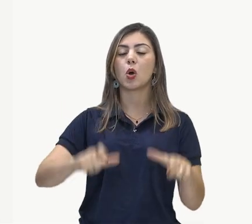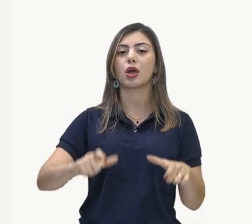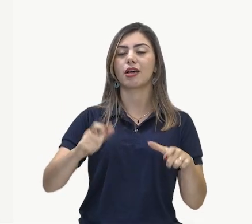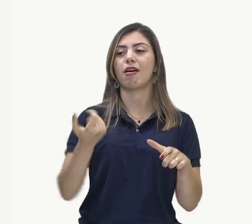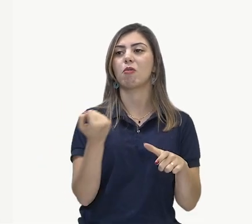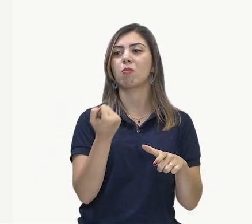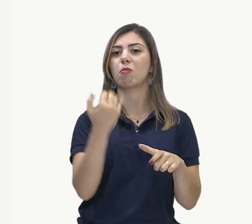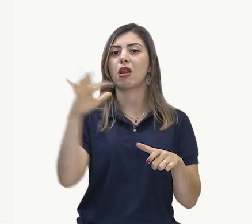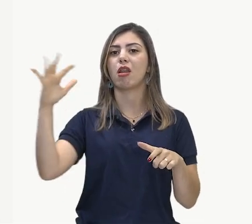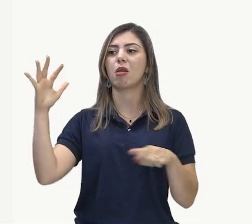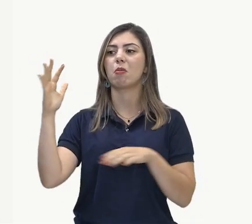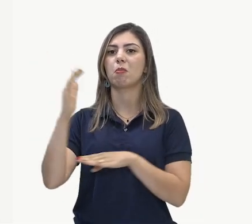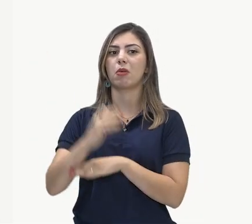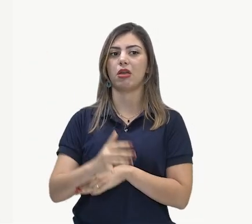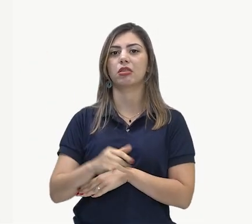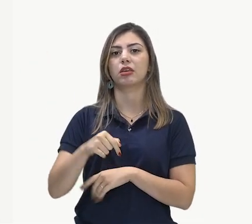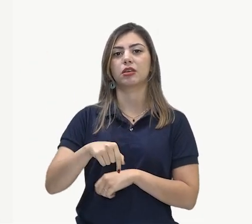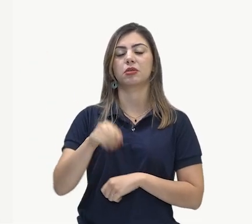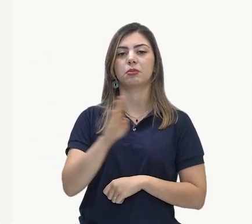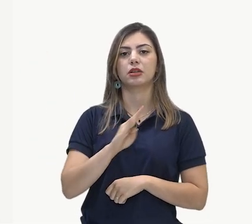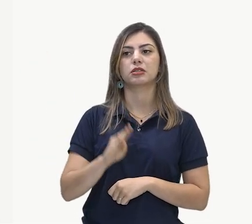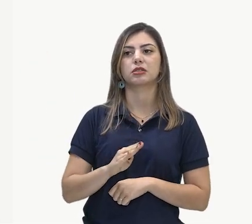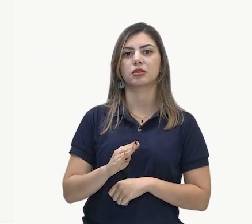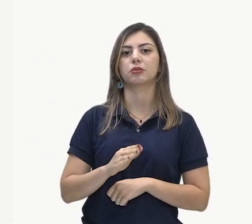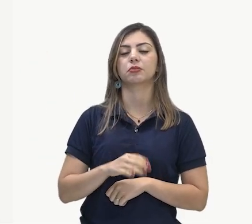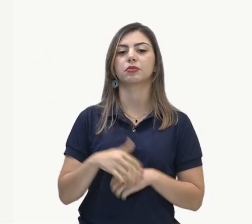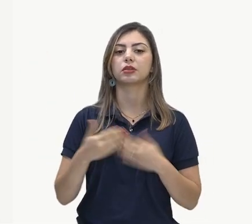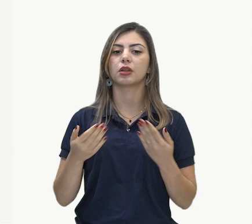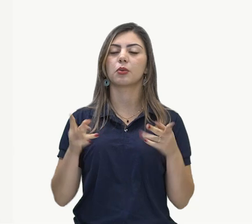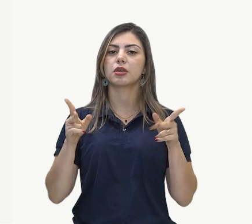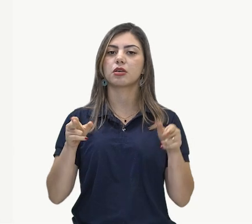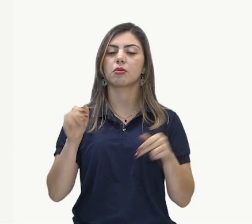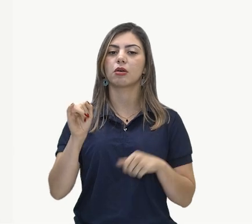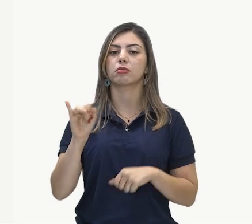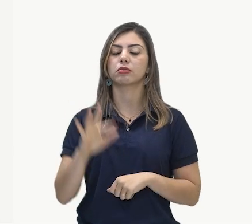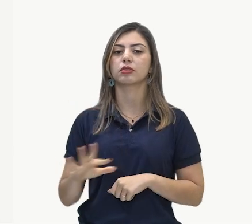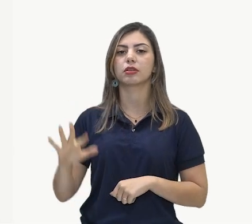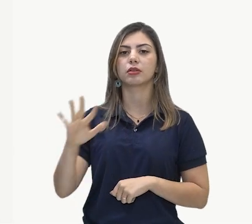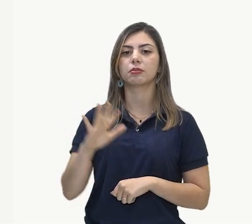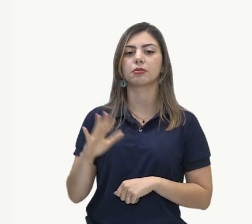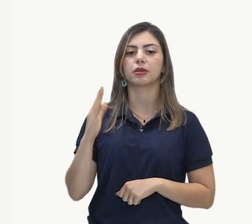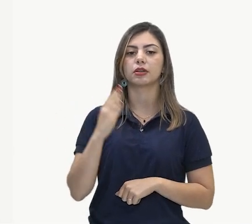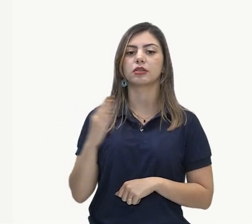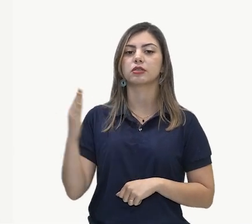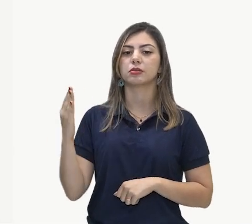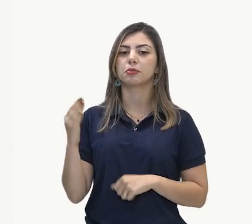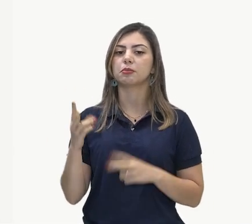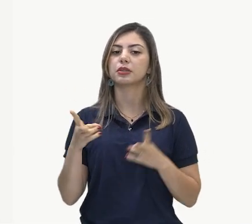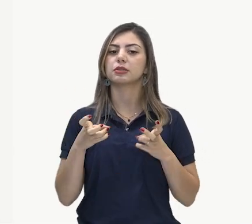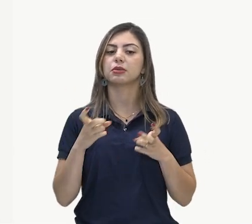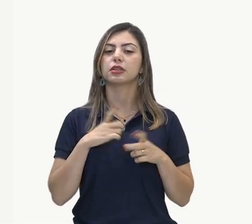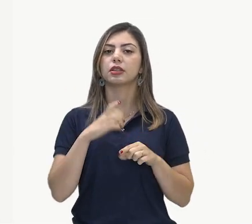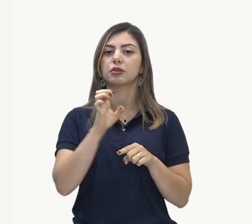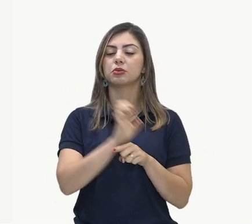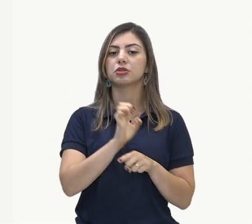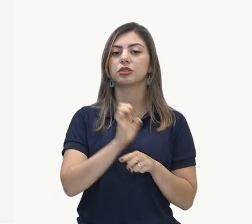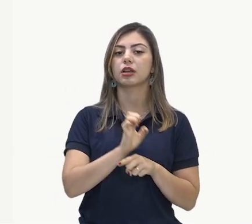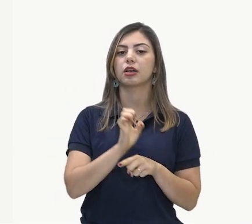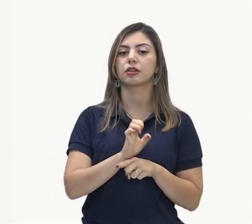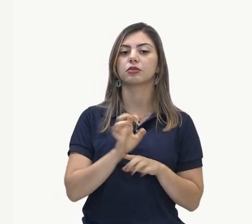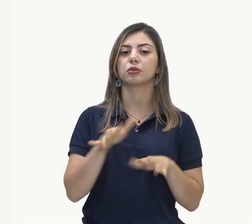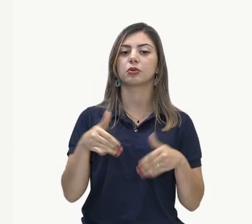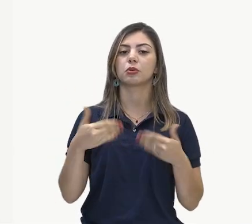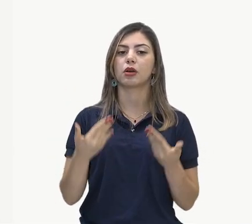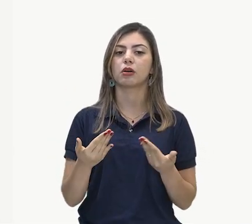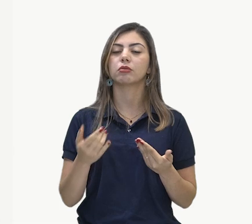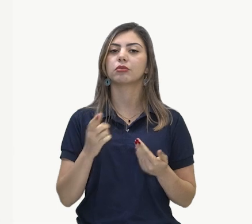Brasil. Especialmente, como vocês já estão observando nesse mapa, os seguintes estados. A gente vai ter, então, o estado aqui